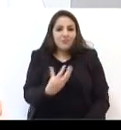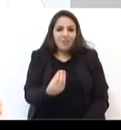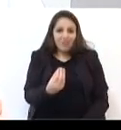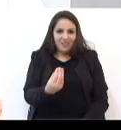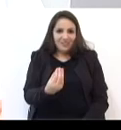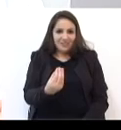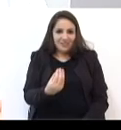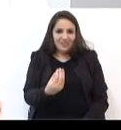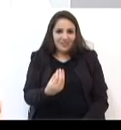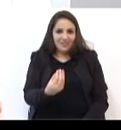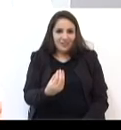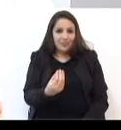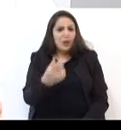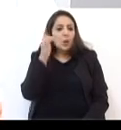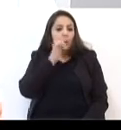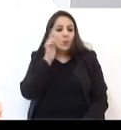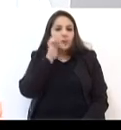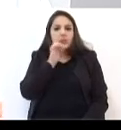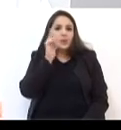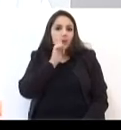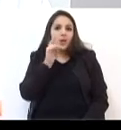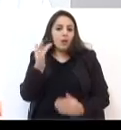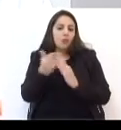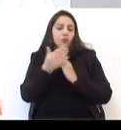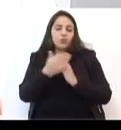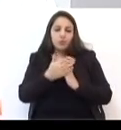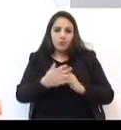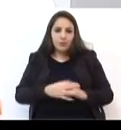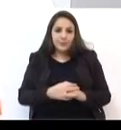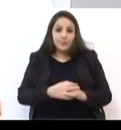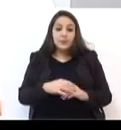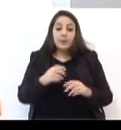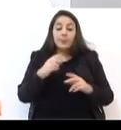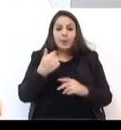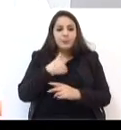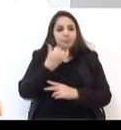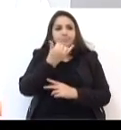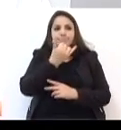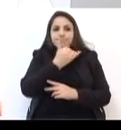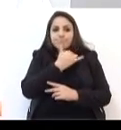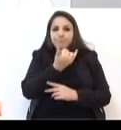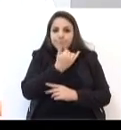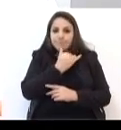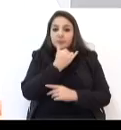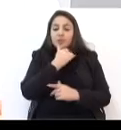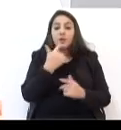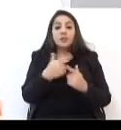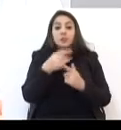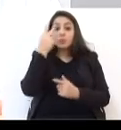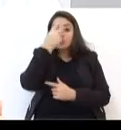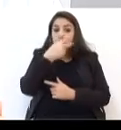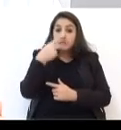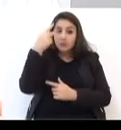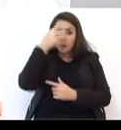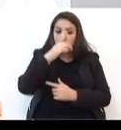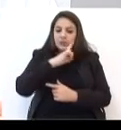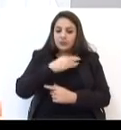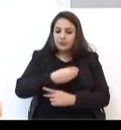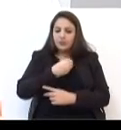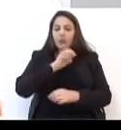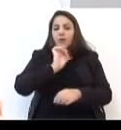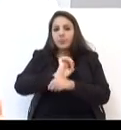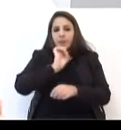filha para ganhar alguma coisa. Então, para mim foi humilhante eu ter ficado essas 2 horas lá,